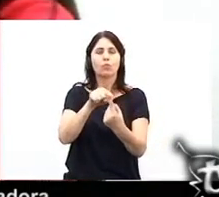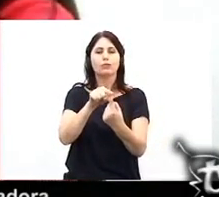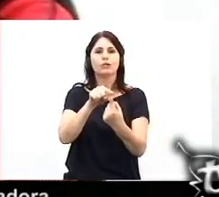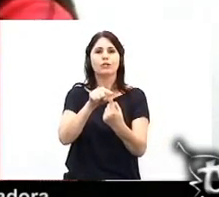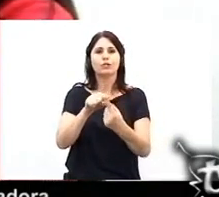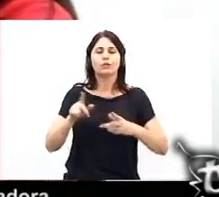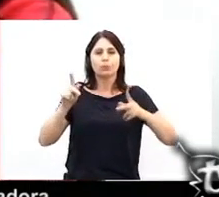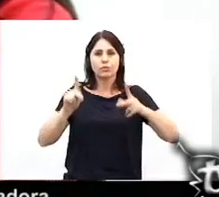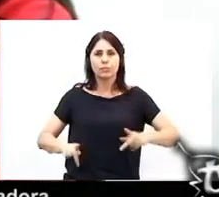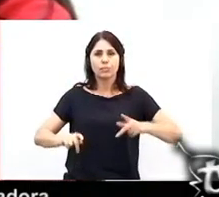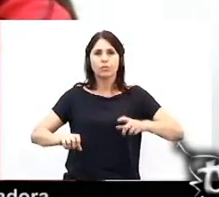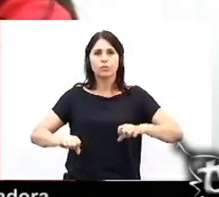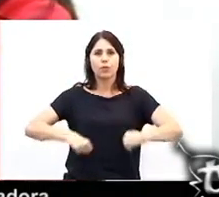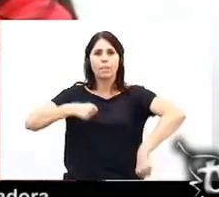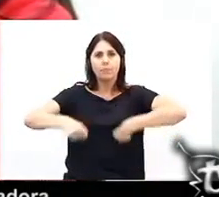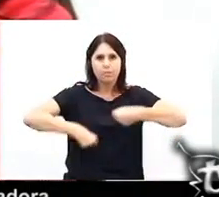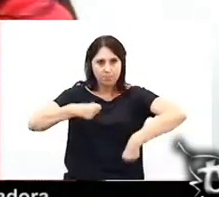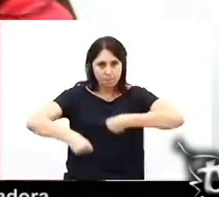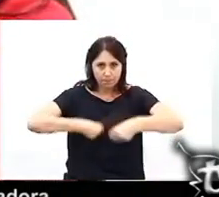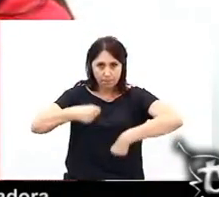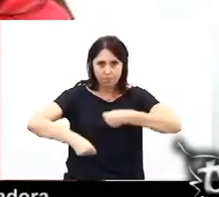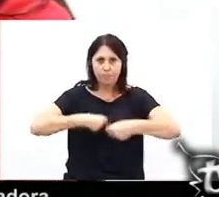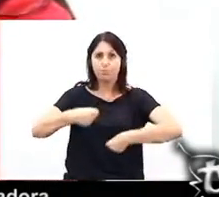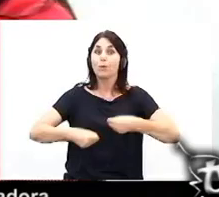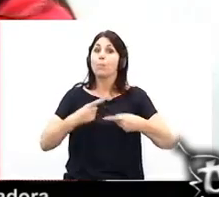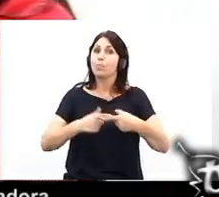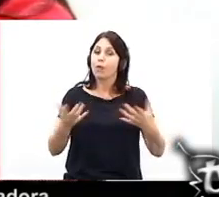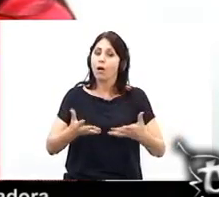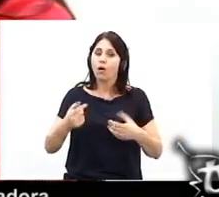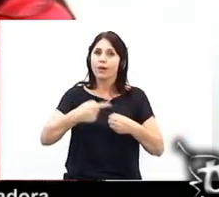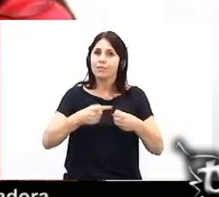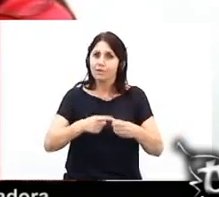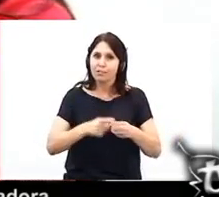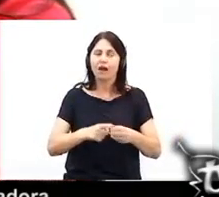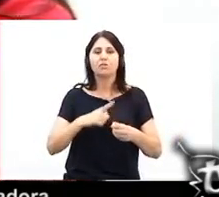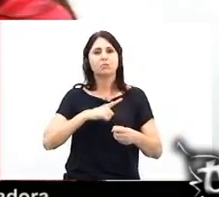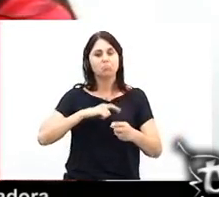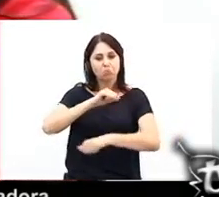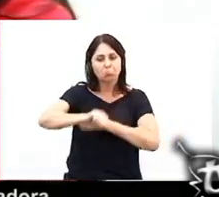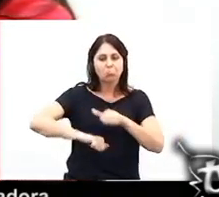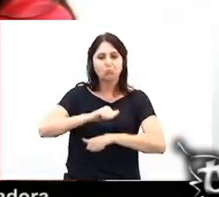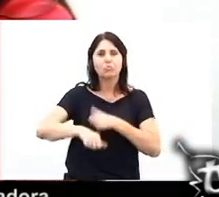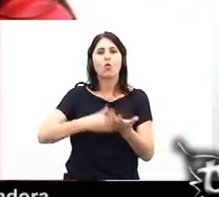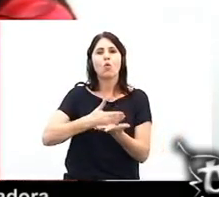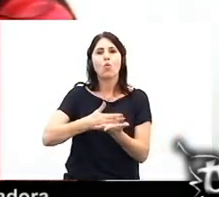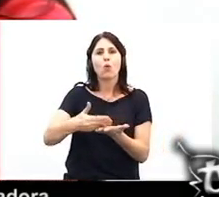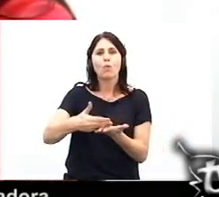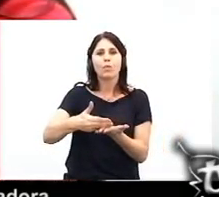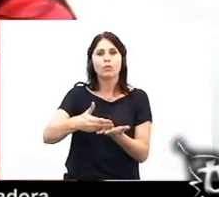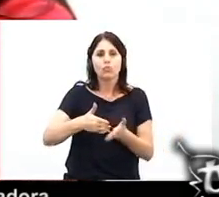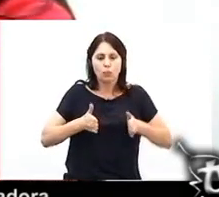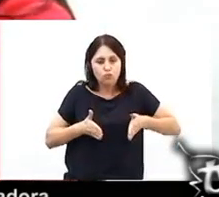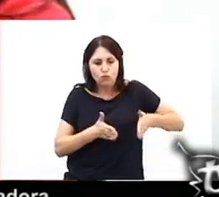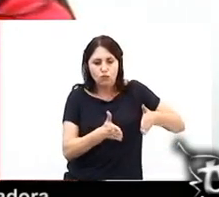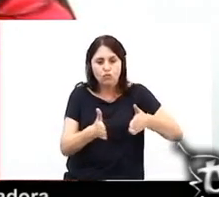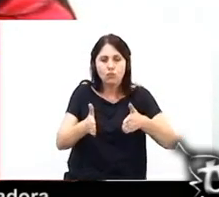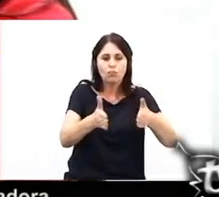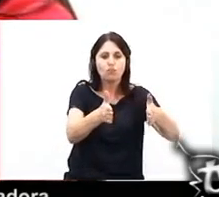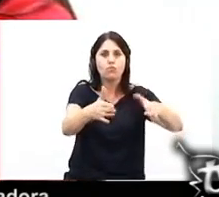fantoche que nós temos para as crianças, que é um trabalho maravilhoso, mas nós vamos dar um foco também à questão do